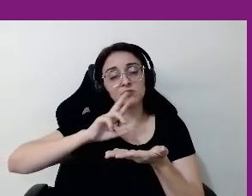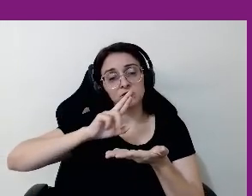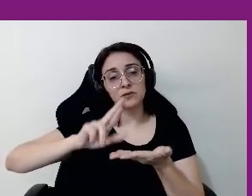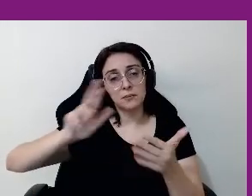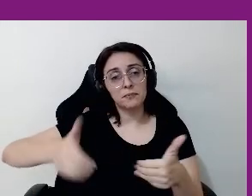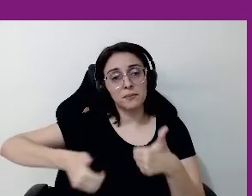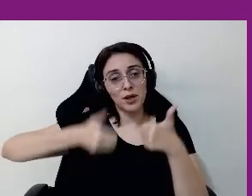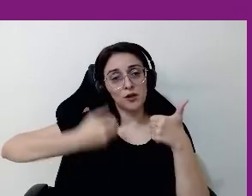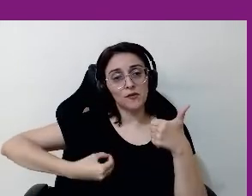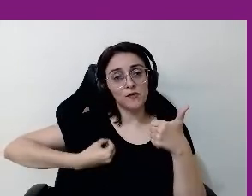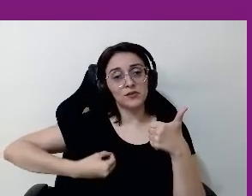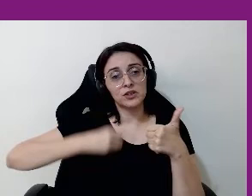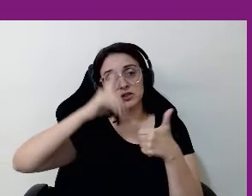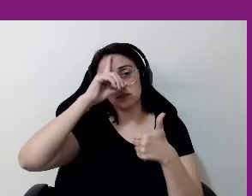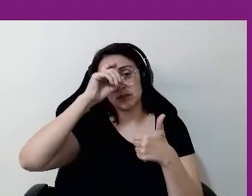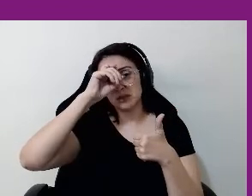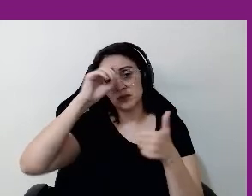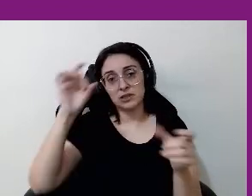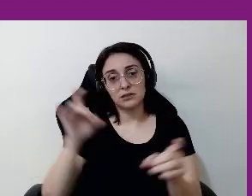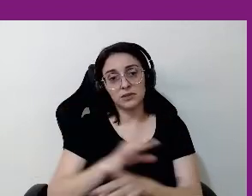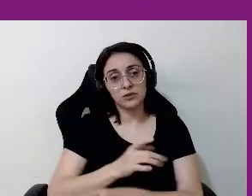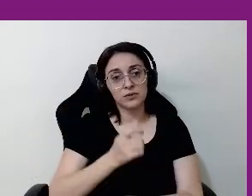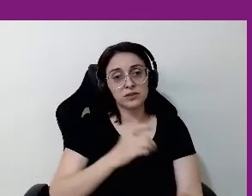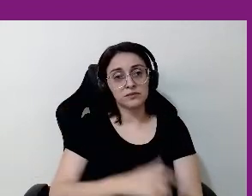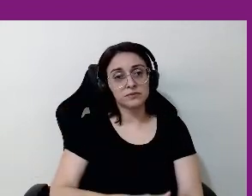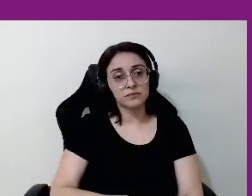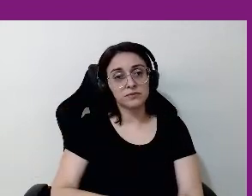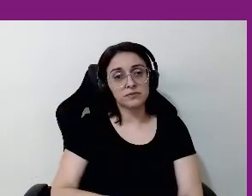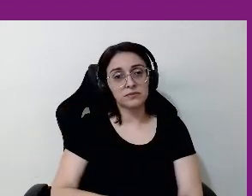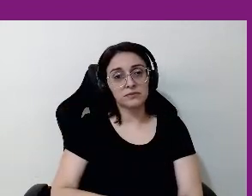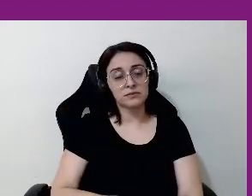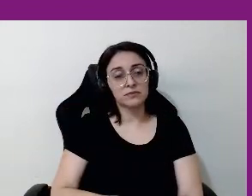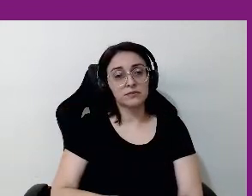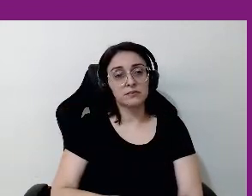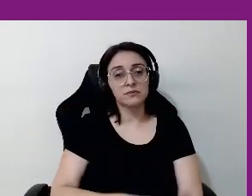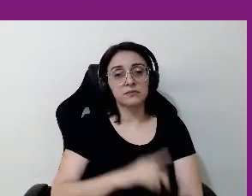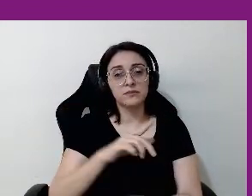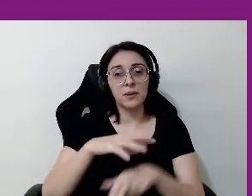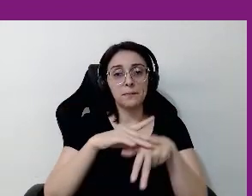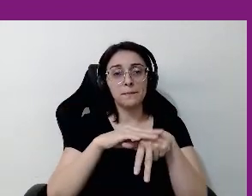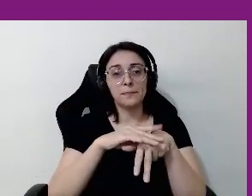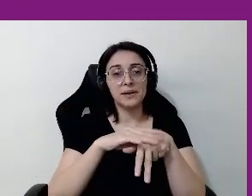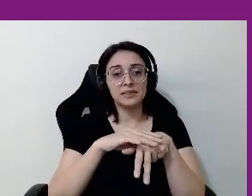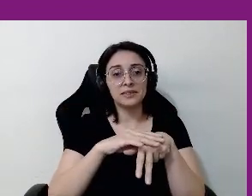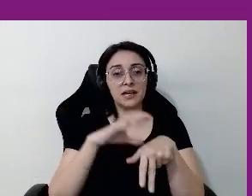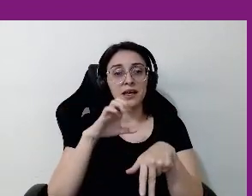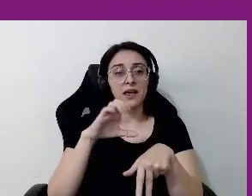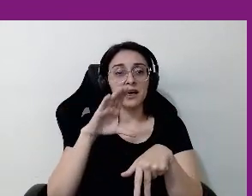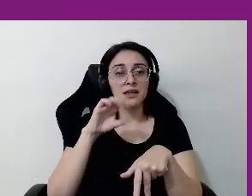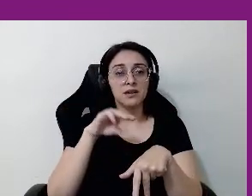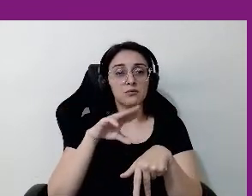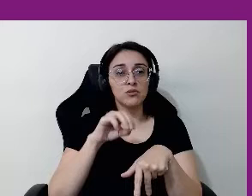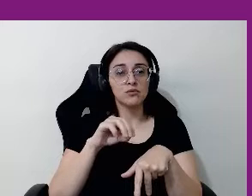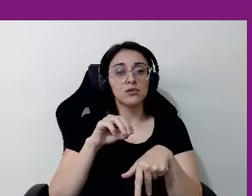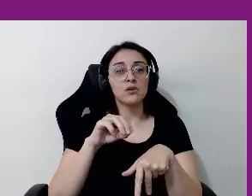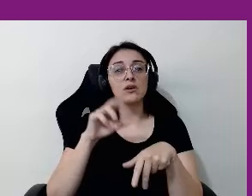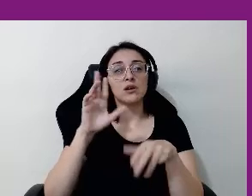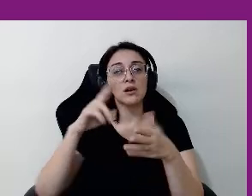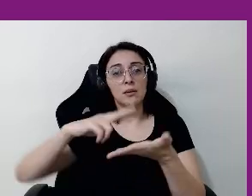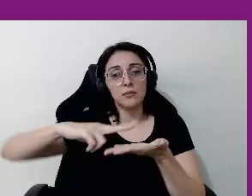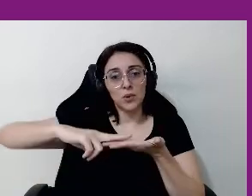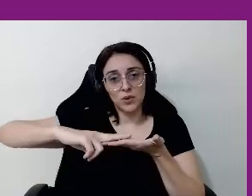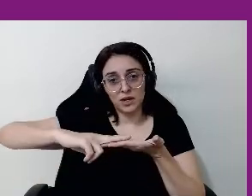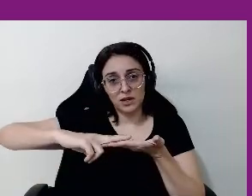na sobrevida hospitalar. Já estou terminando. Então, aqui, paciente em ECMO, né, pronado, agora a gente está